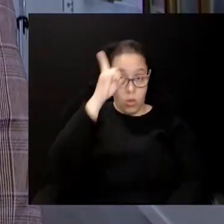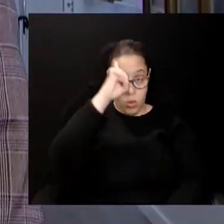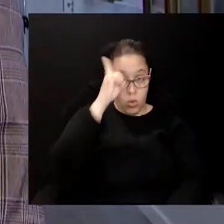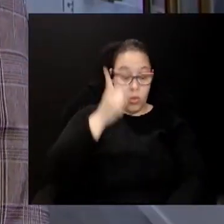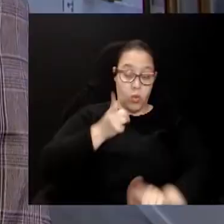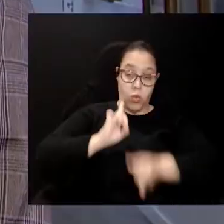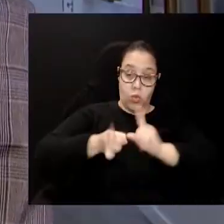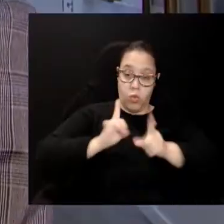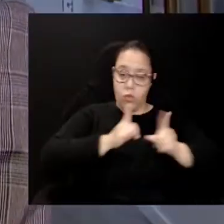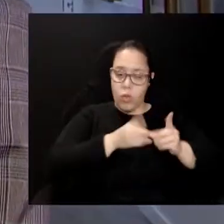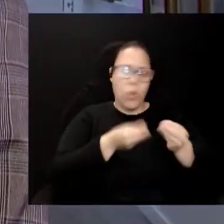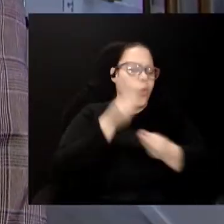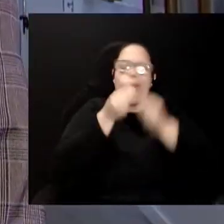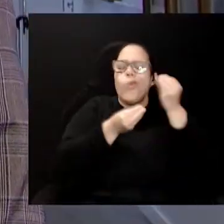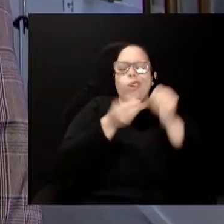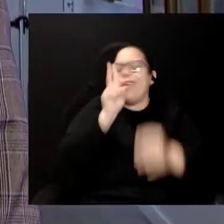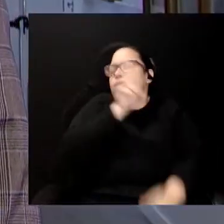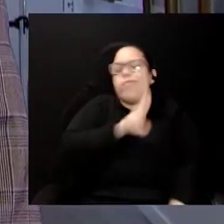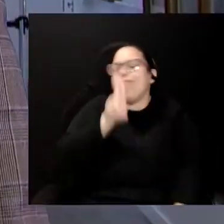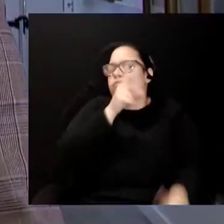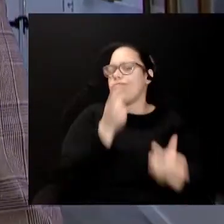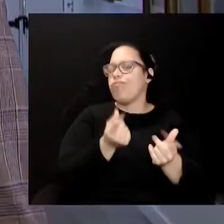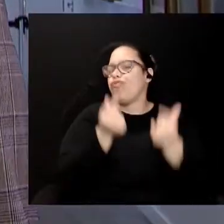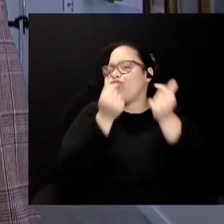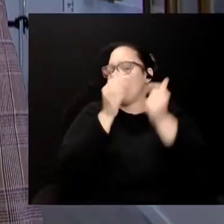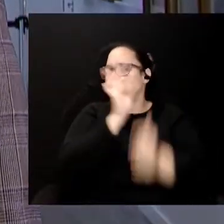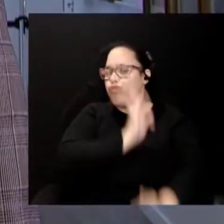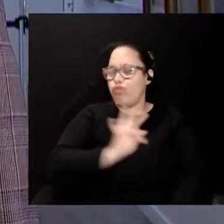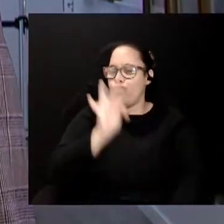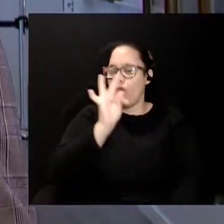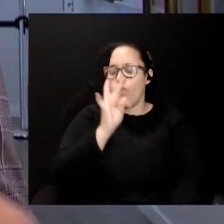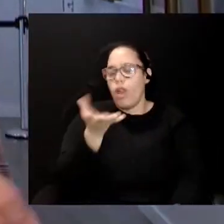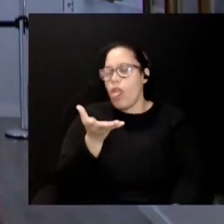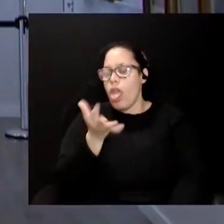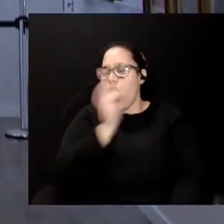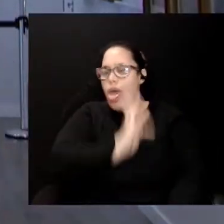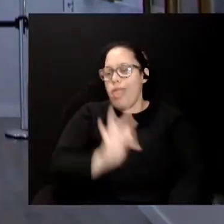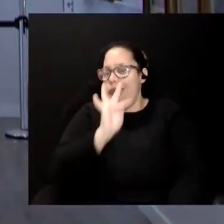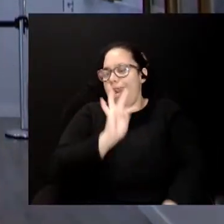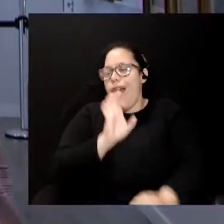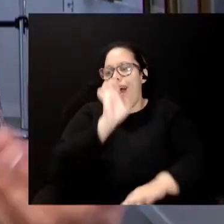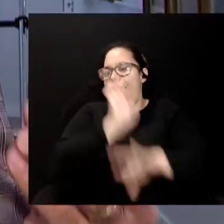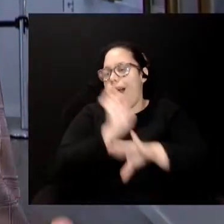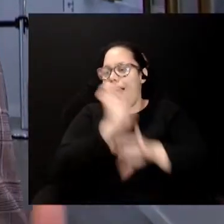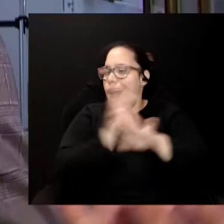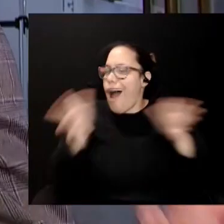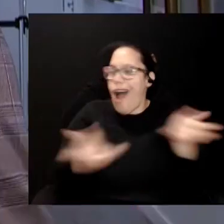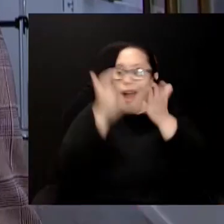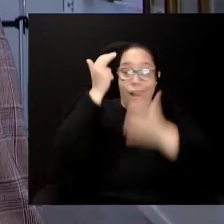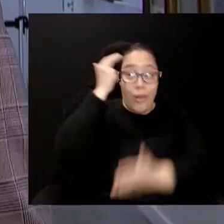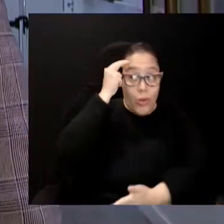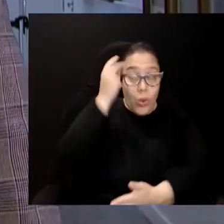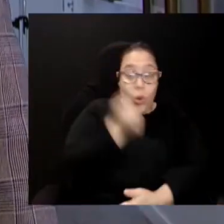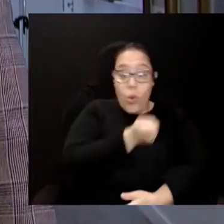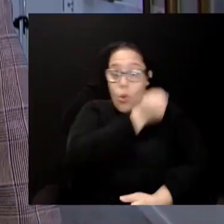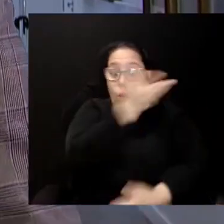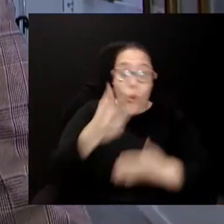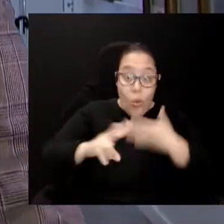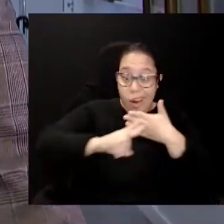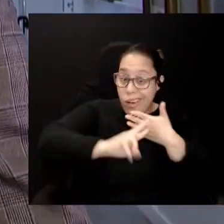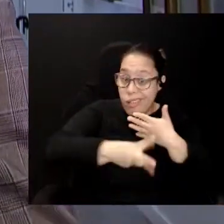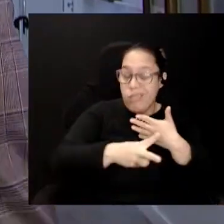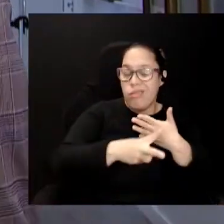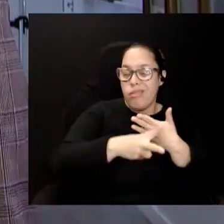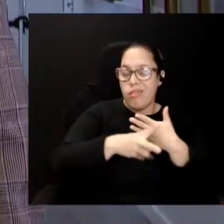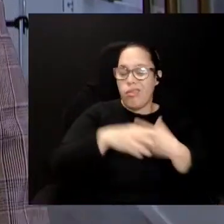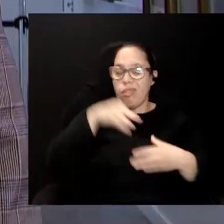estamos usando os recursos federais e estaduais de fomento à cultura? Quanto tem sido impactado dentro do território de Campinas?